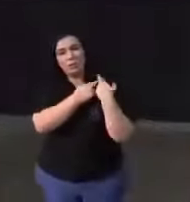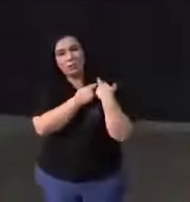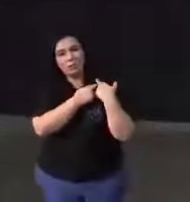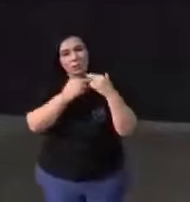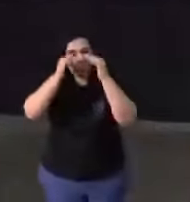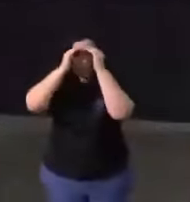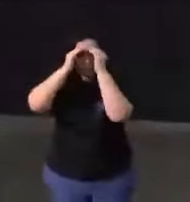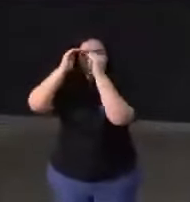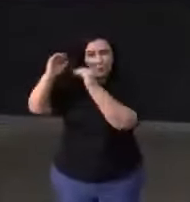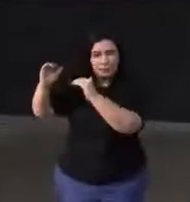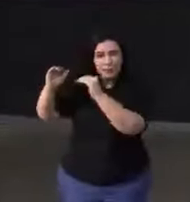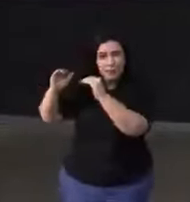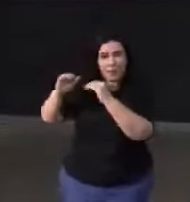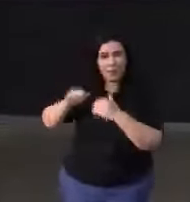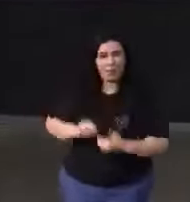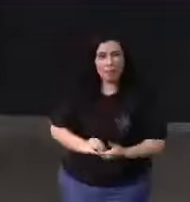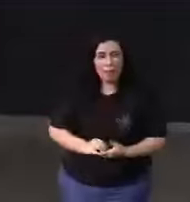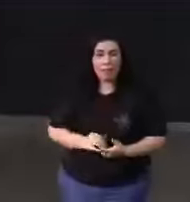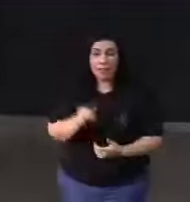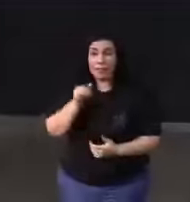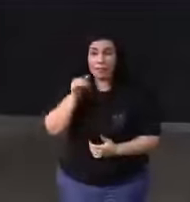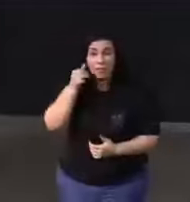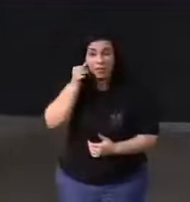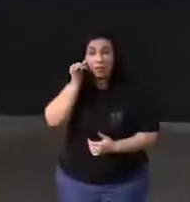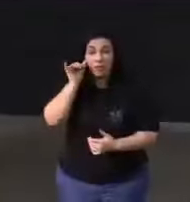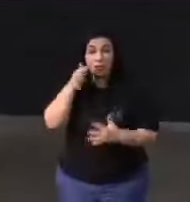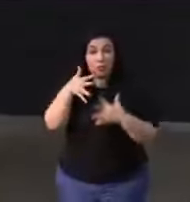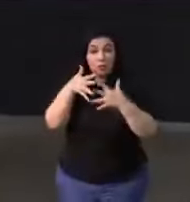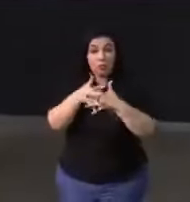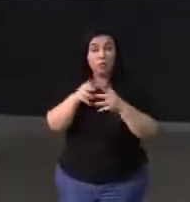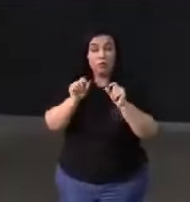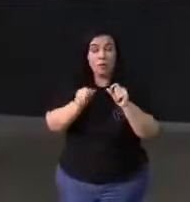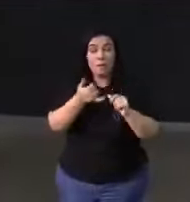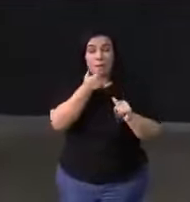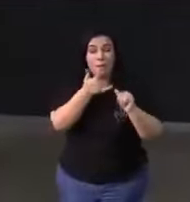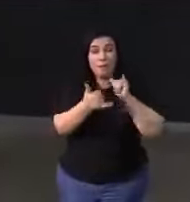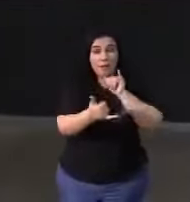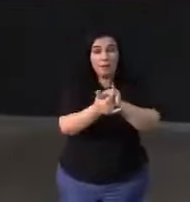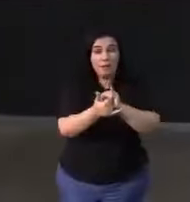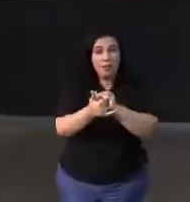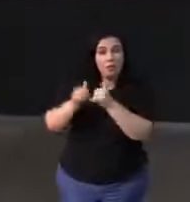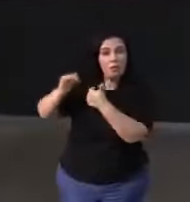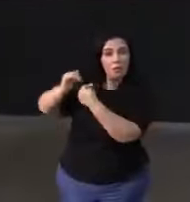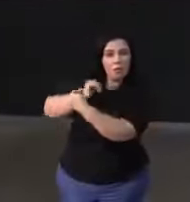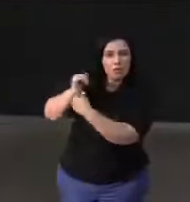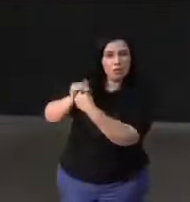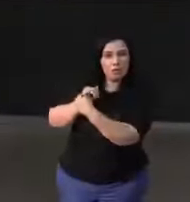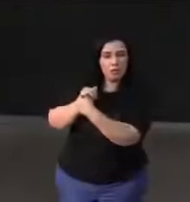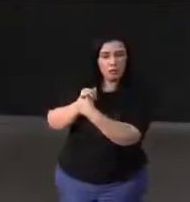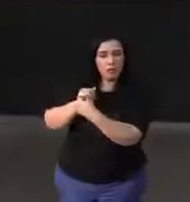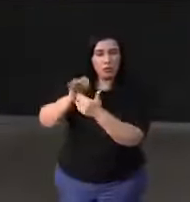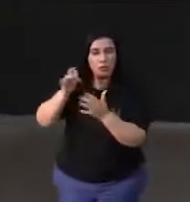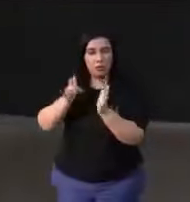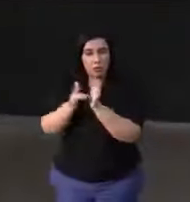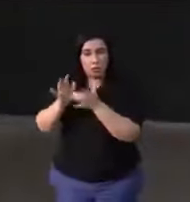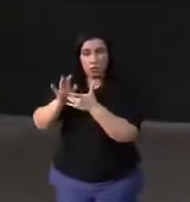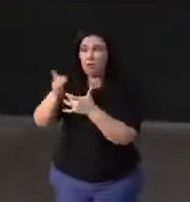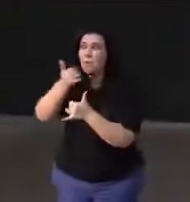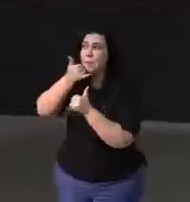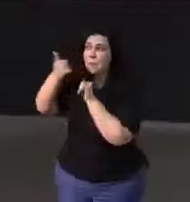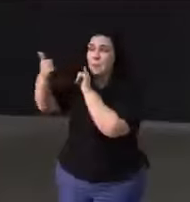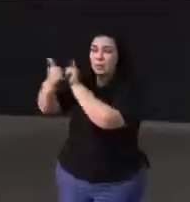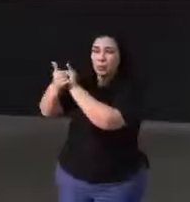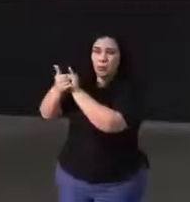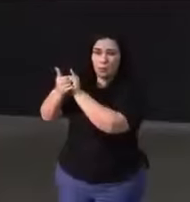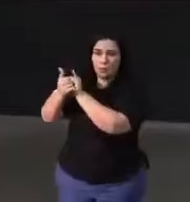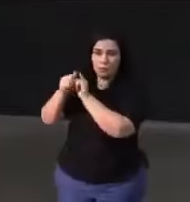e obediência. Não confunda perdão com orientação. Jesus nos perdoa de todo mal,